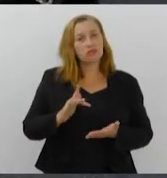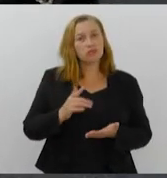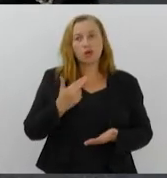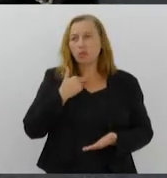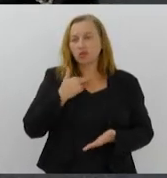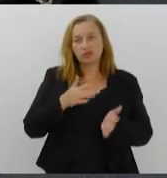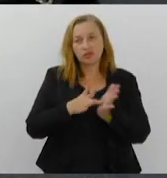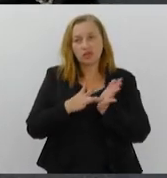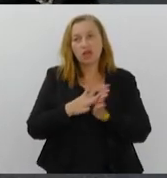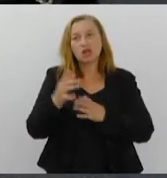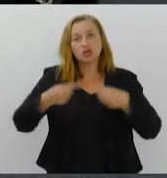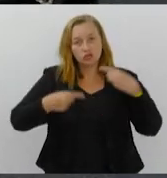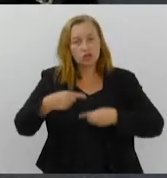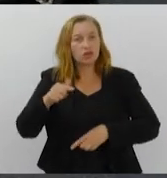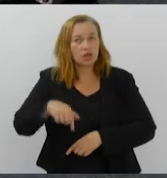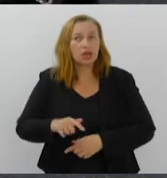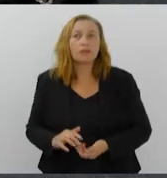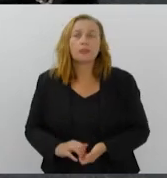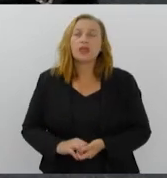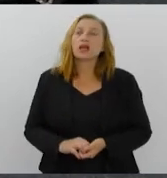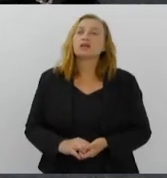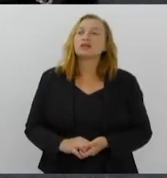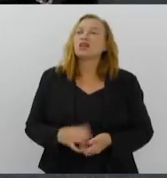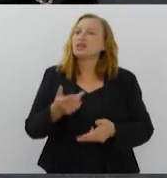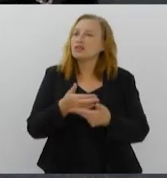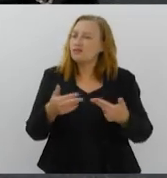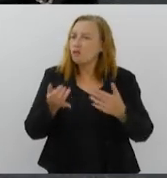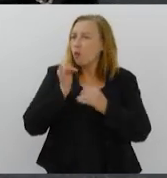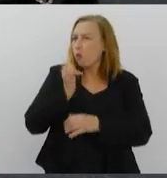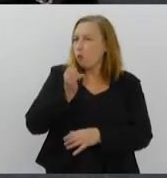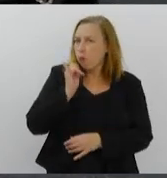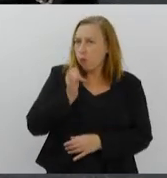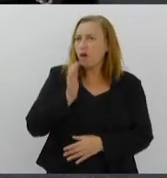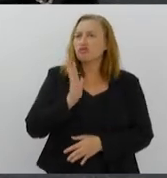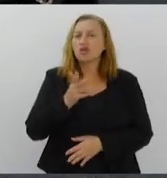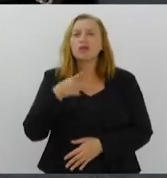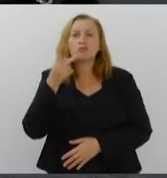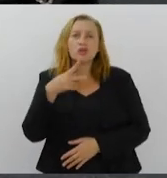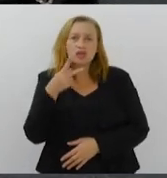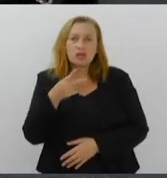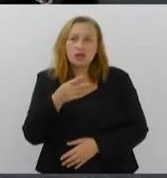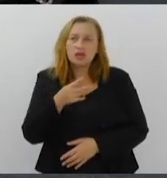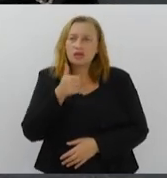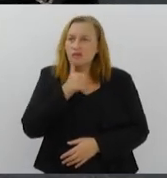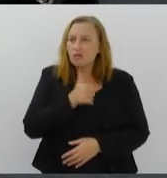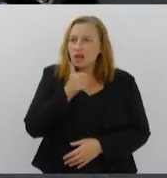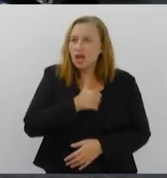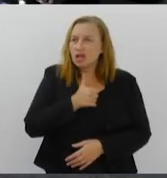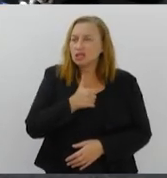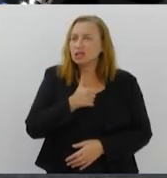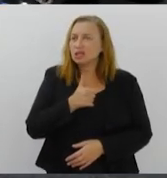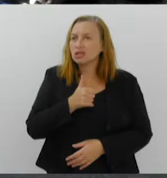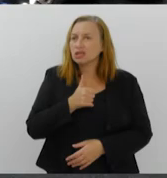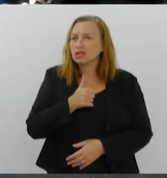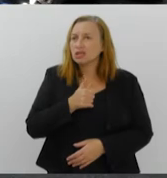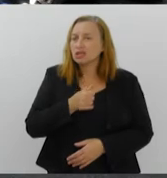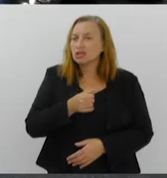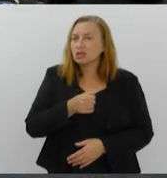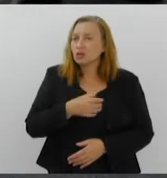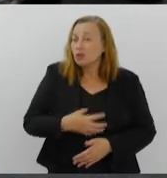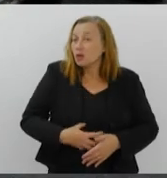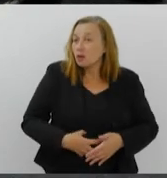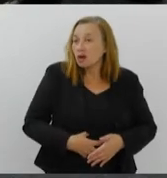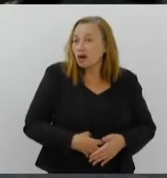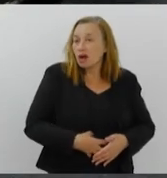debate que a gente está fazendo aqui. A gente teve, inclusive, muitos relatos de mulheres que tiveram aborto